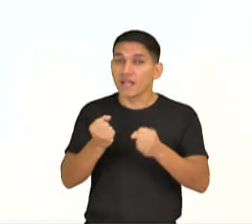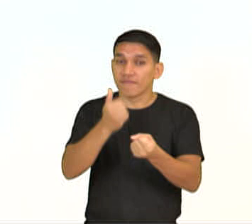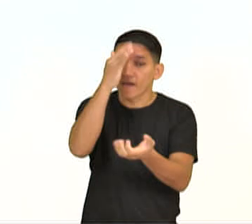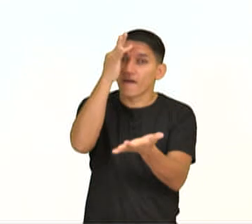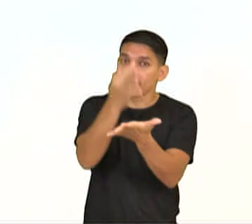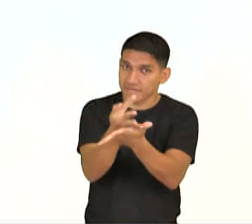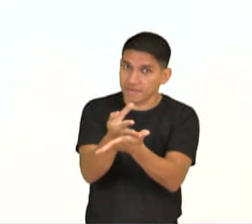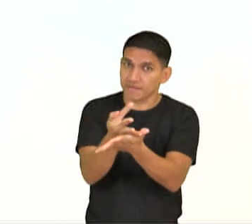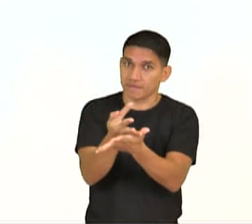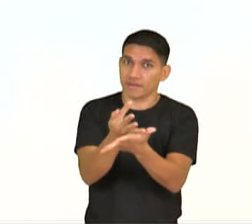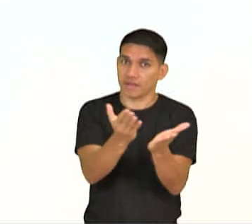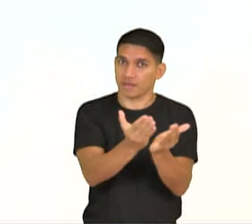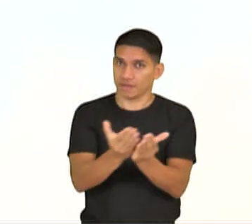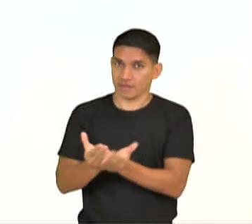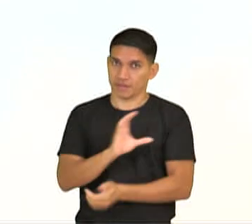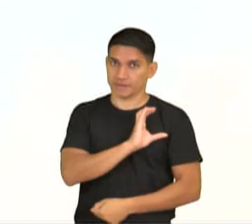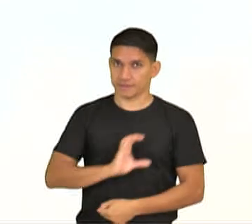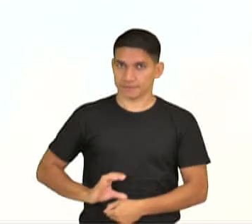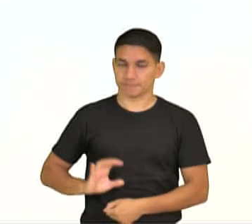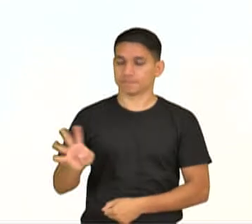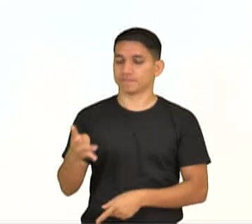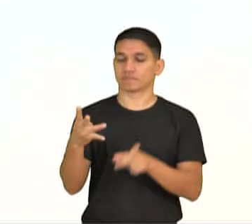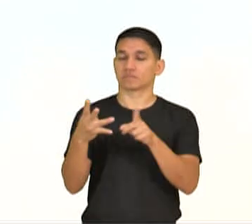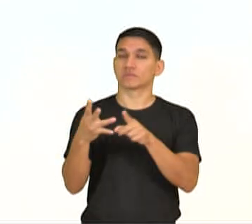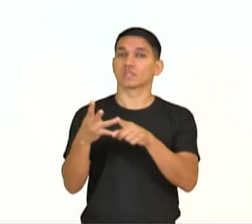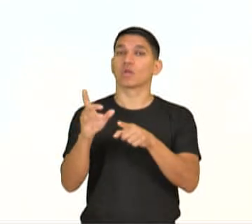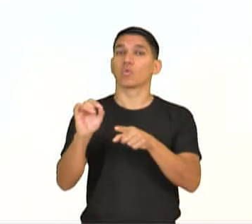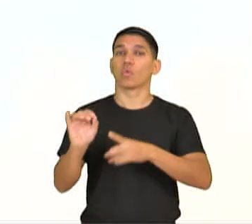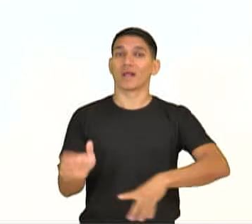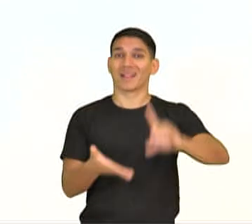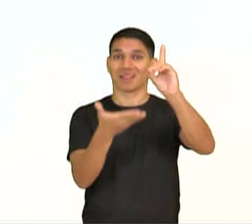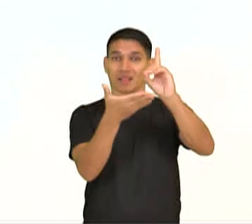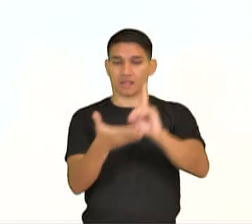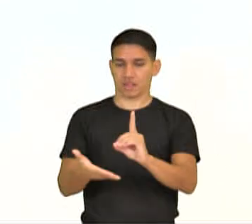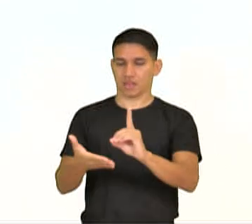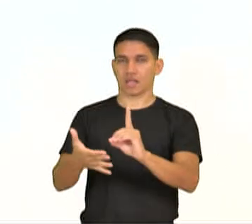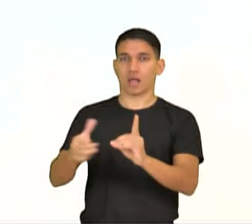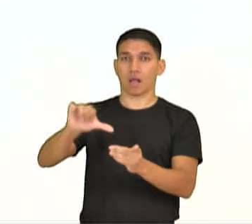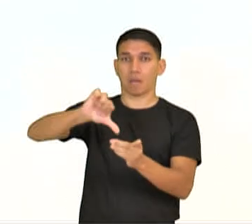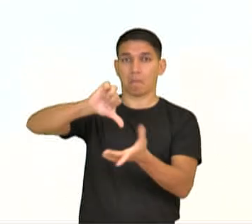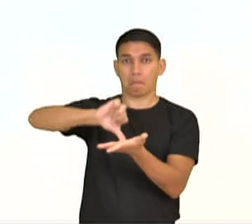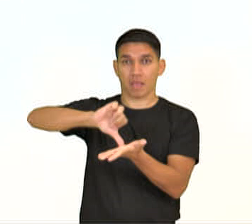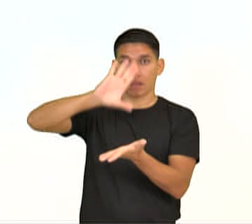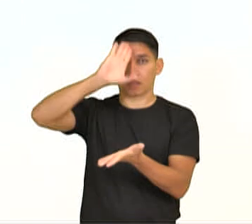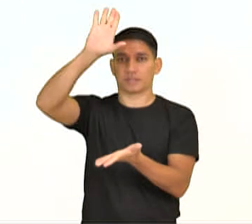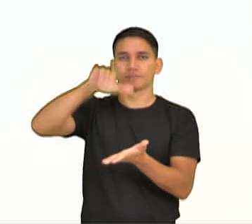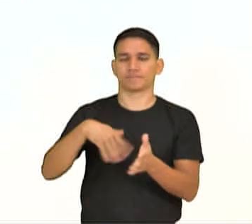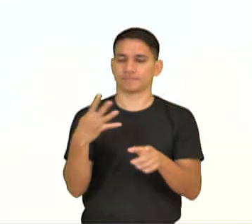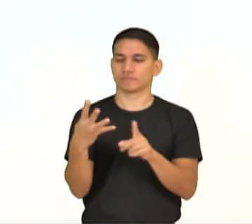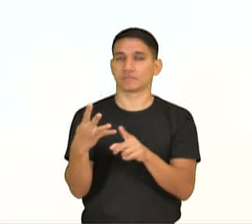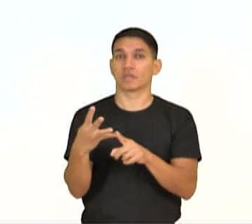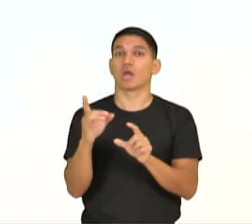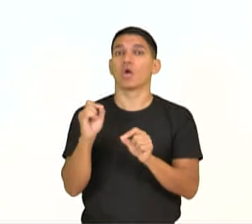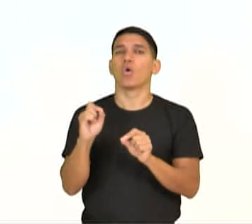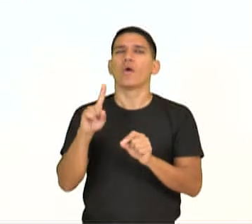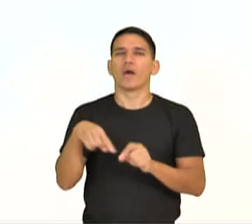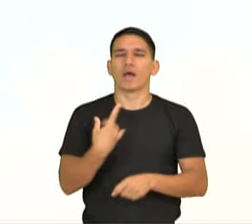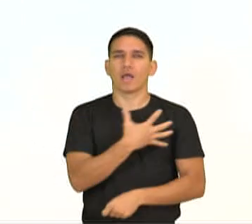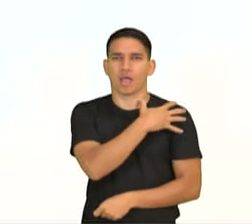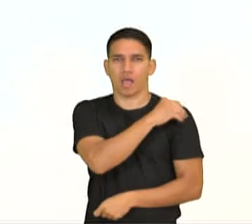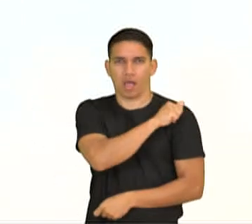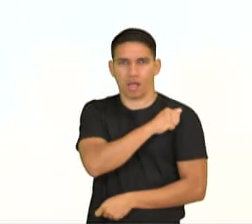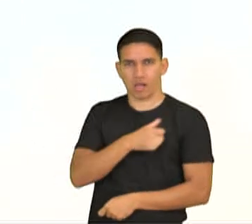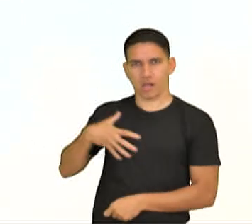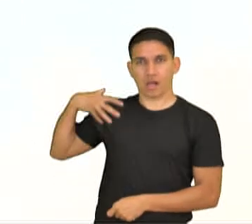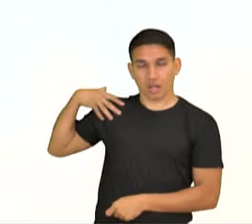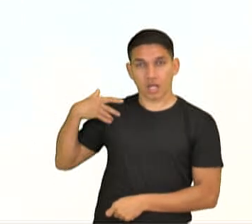cristã. Depois, na patrística, esse teocentrismo muito forte na filosofia. E na escolástica, um aristotelismo muito forte. Aqui na patrística,